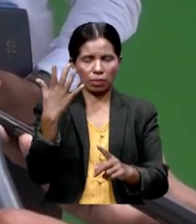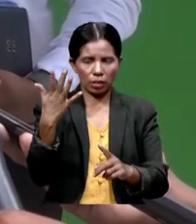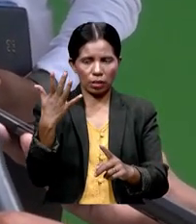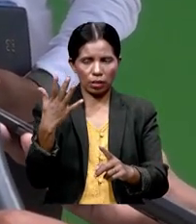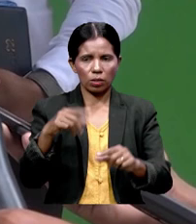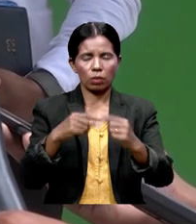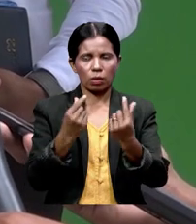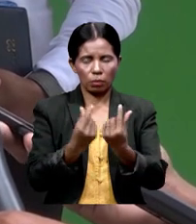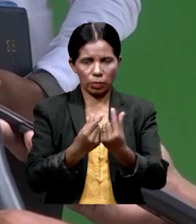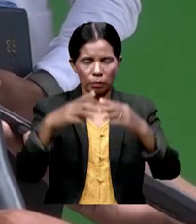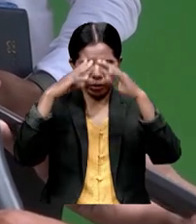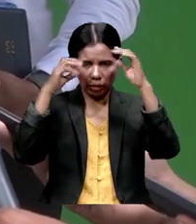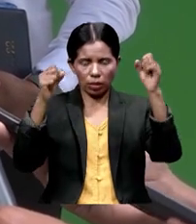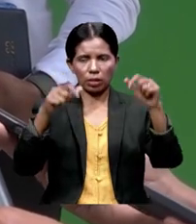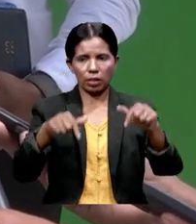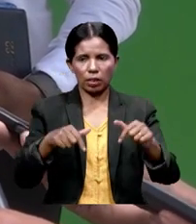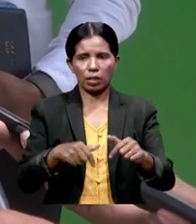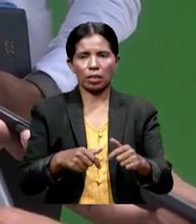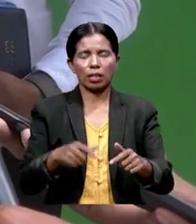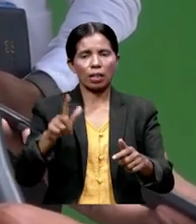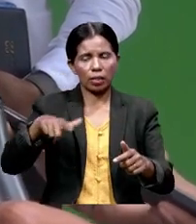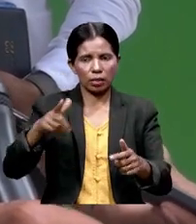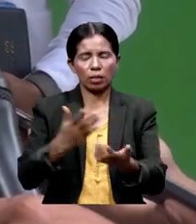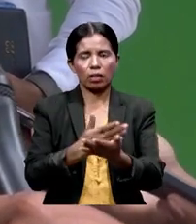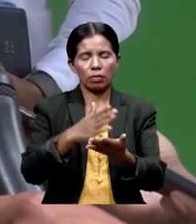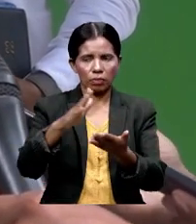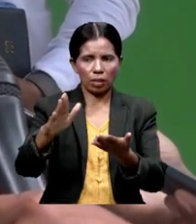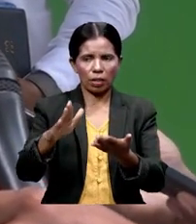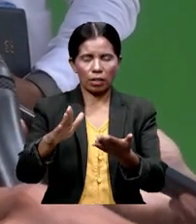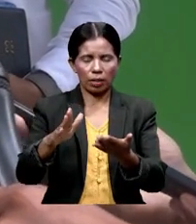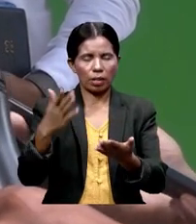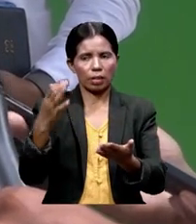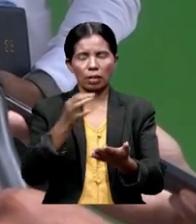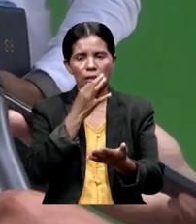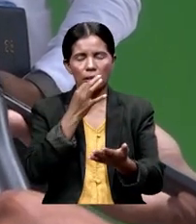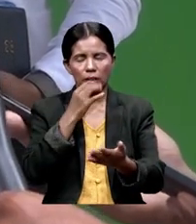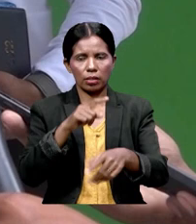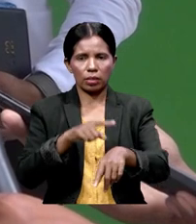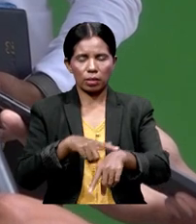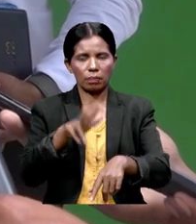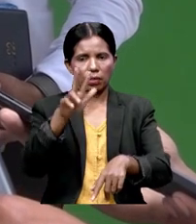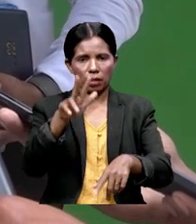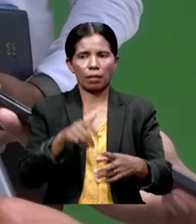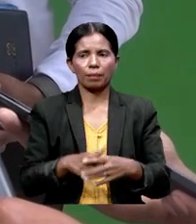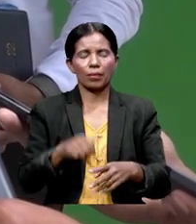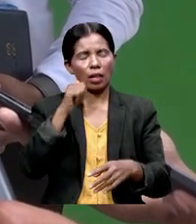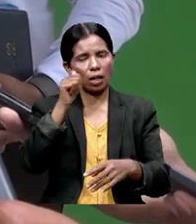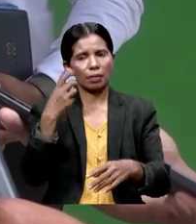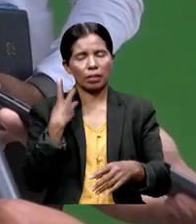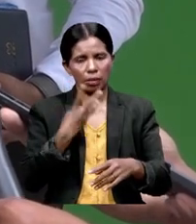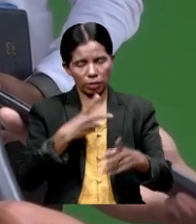sehne, osida se fahe live vest, e haneba 3 horas. Abang a mi se